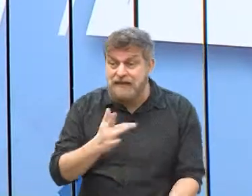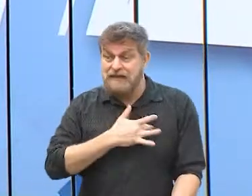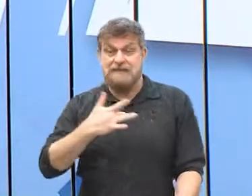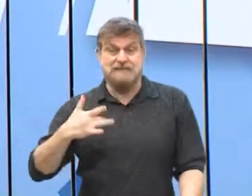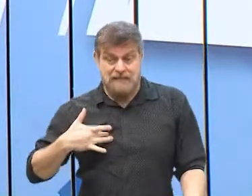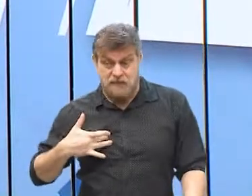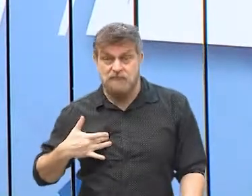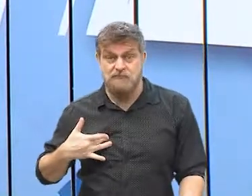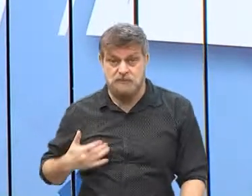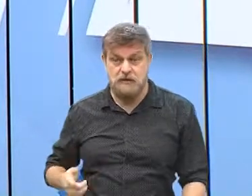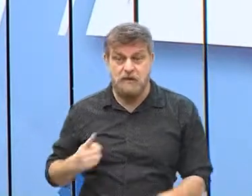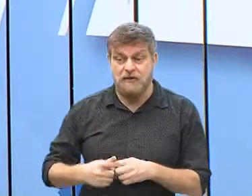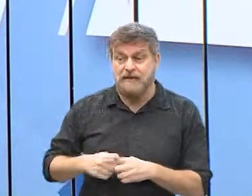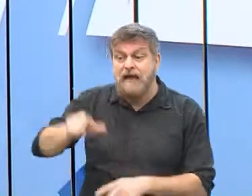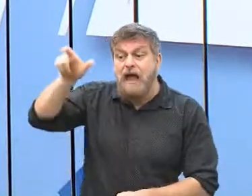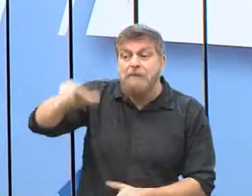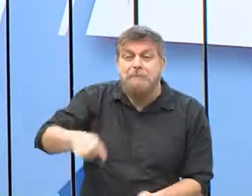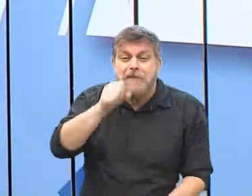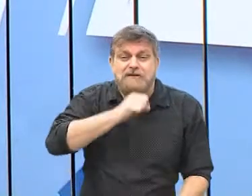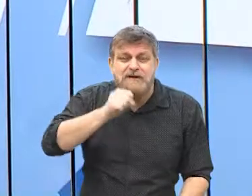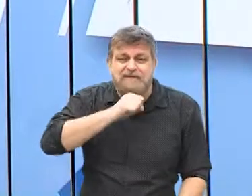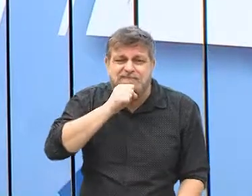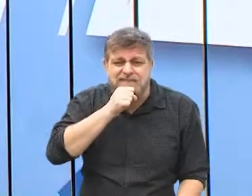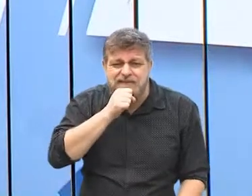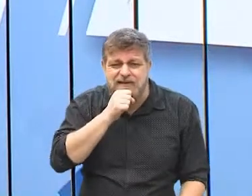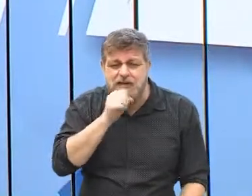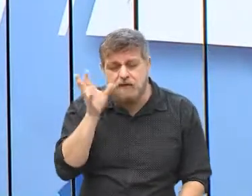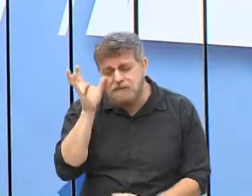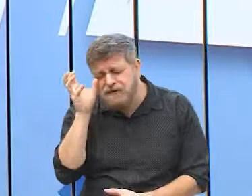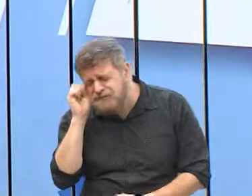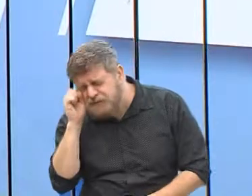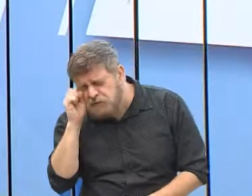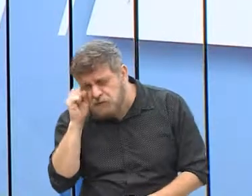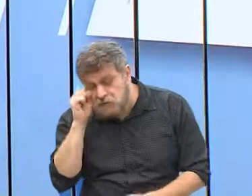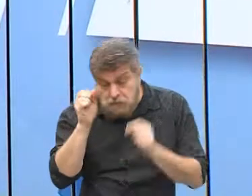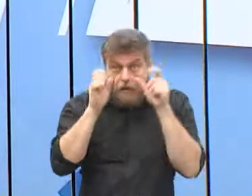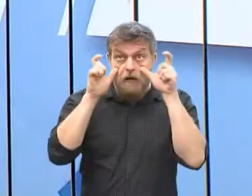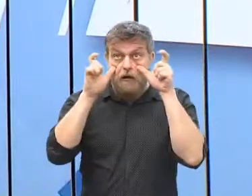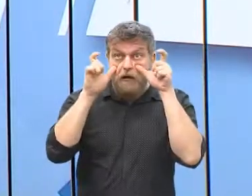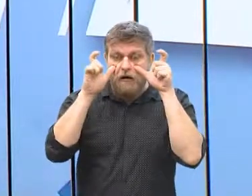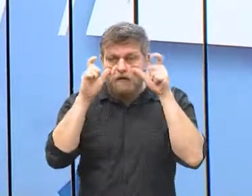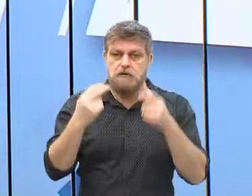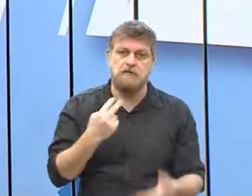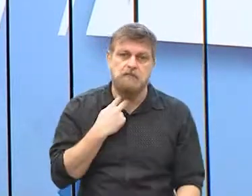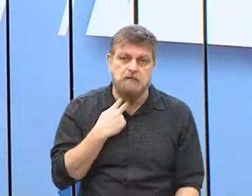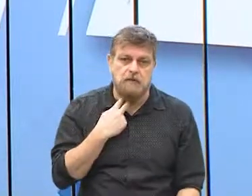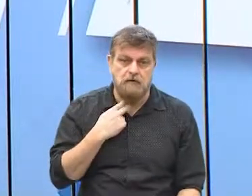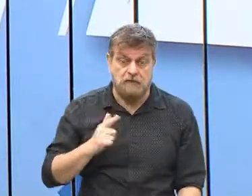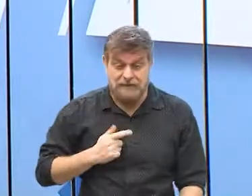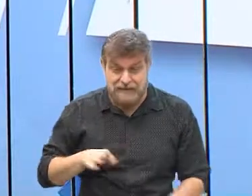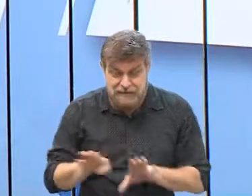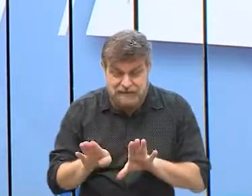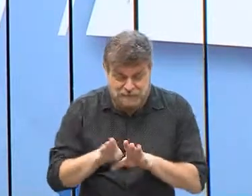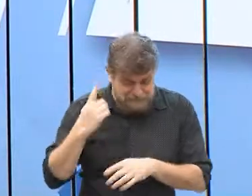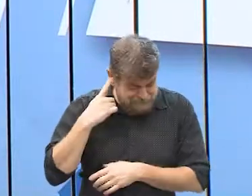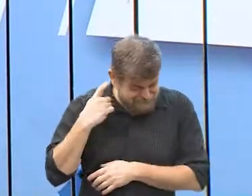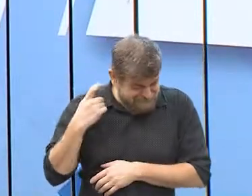porque muitas famílias com pessoas idosas, crianças, não conseguiam dormir. Além do ruído,